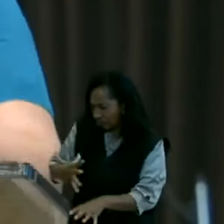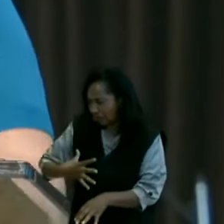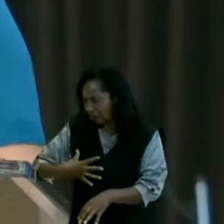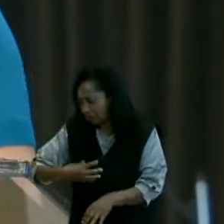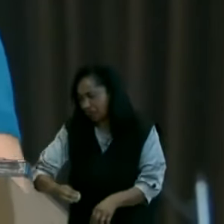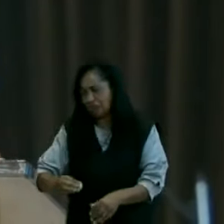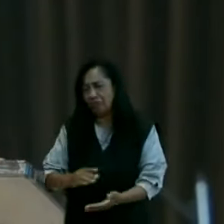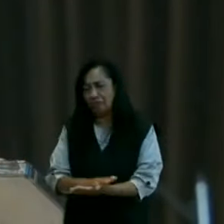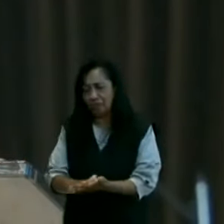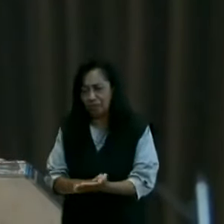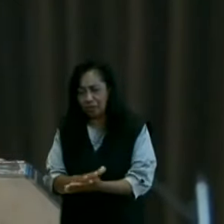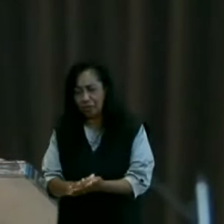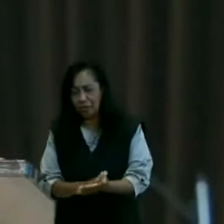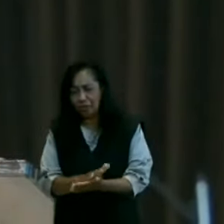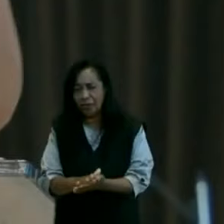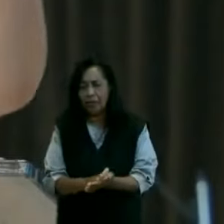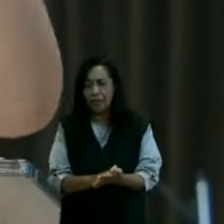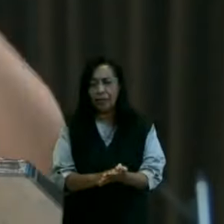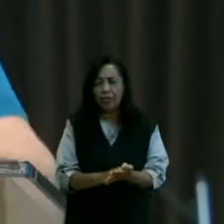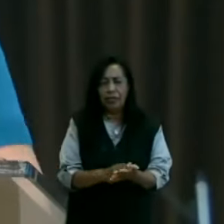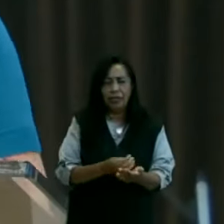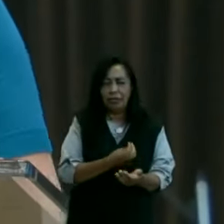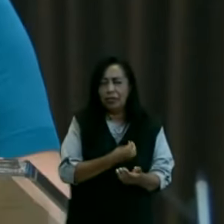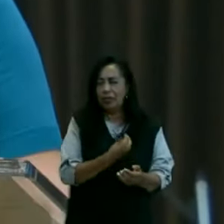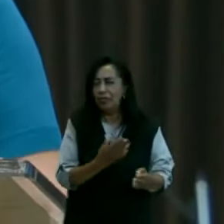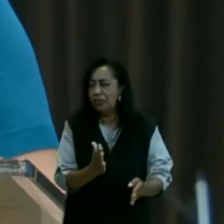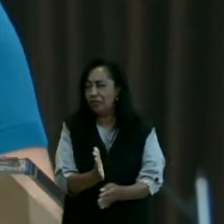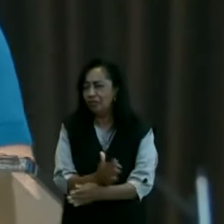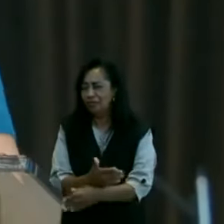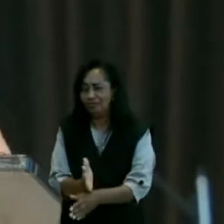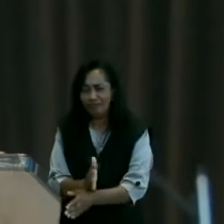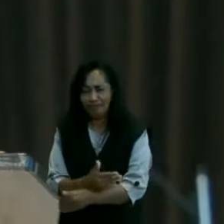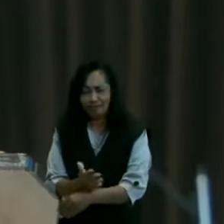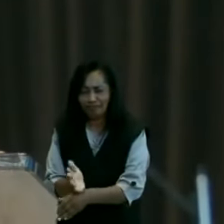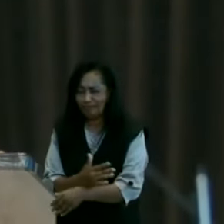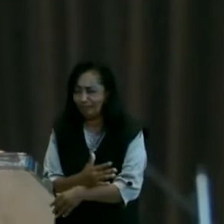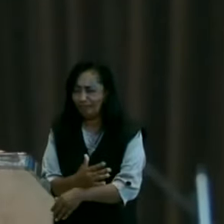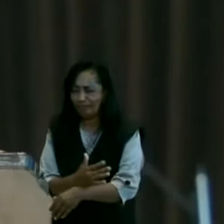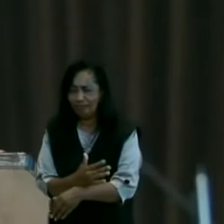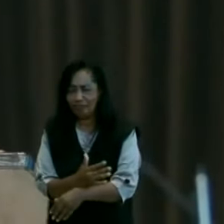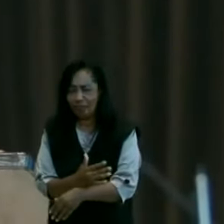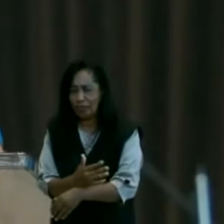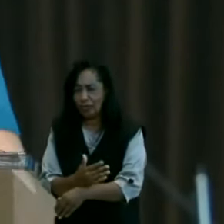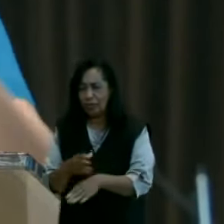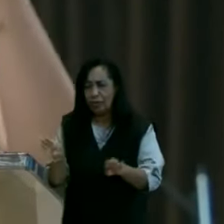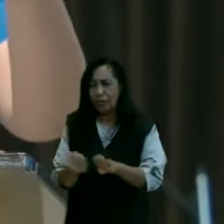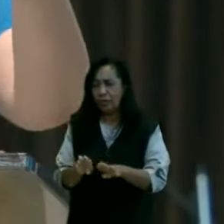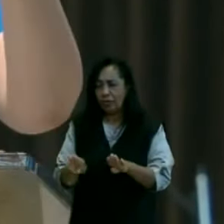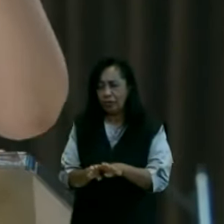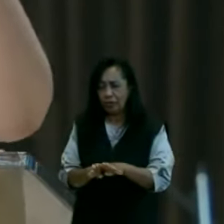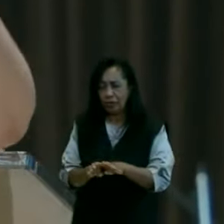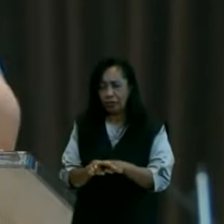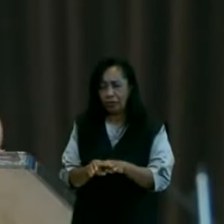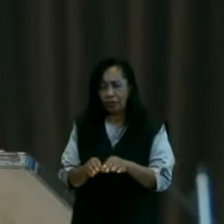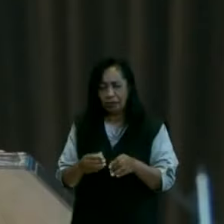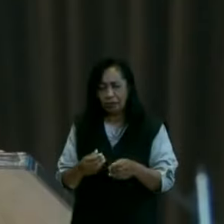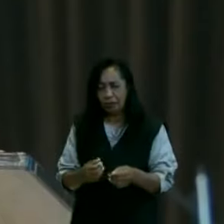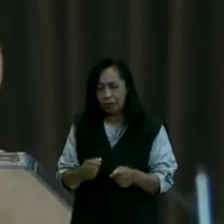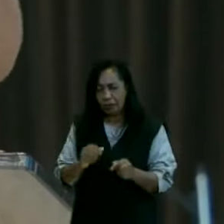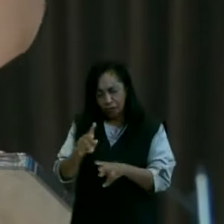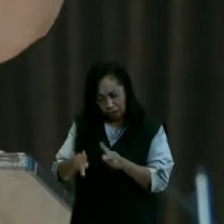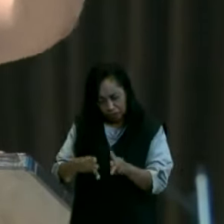um rumo diferente do rumo que o Senhor queria para nós. Assim como o povo de Israel, ali de